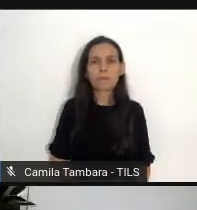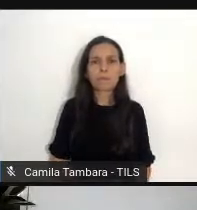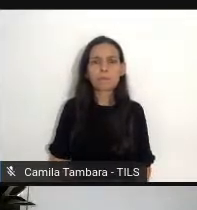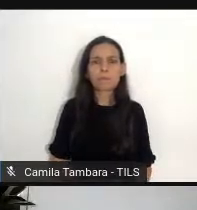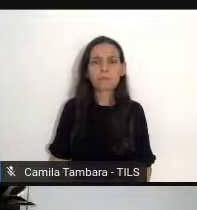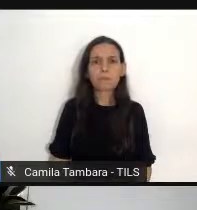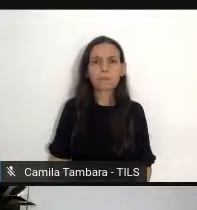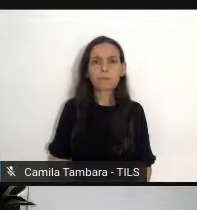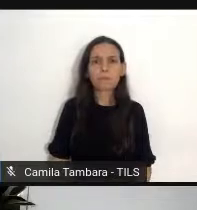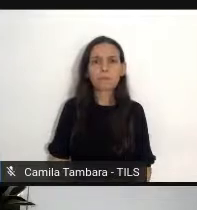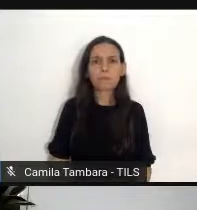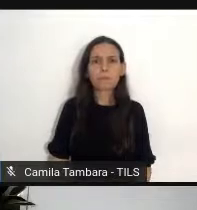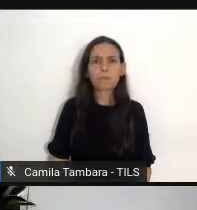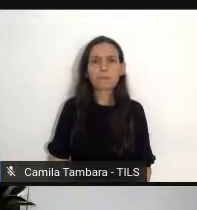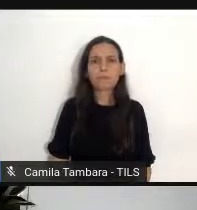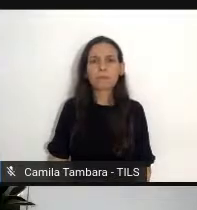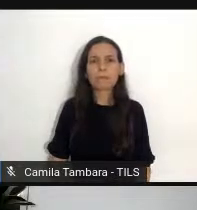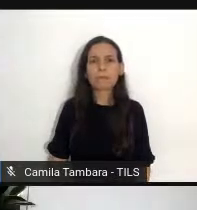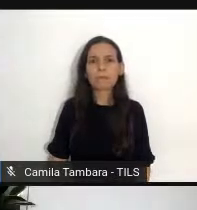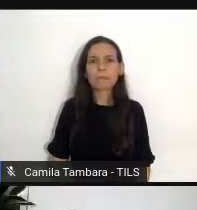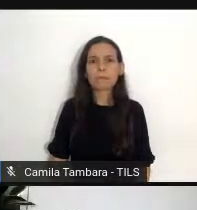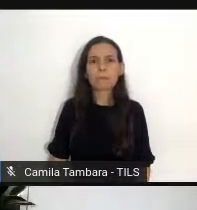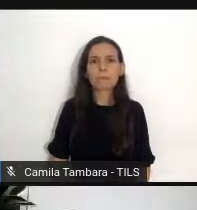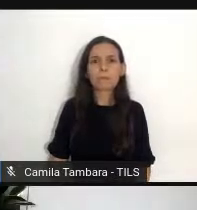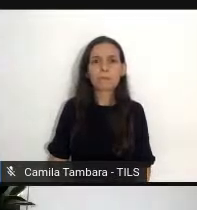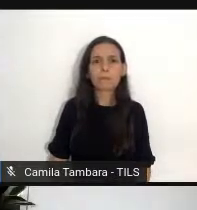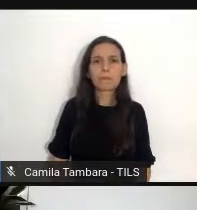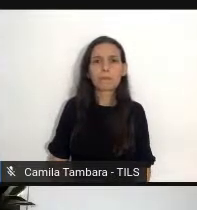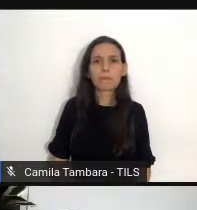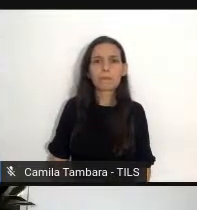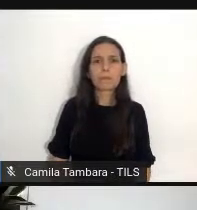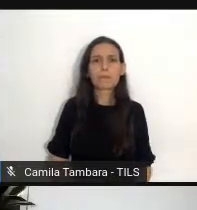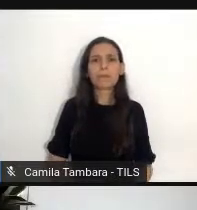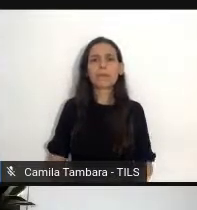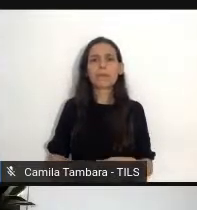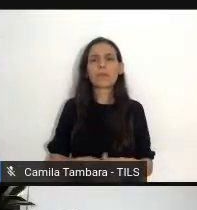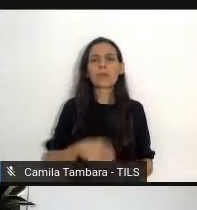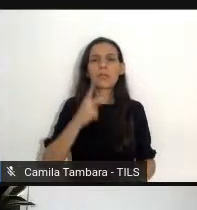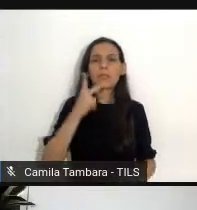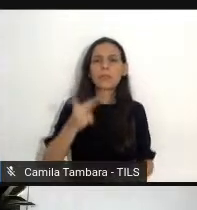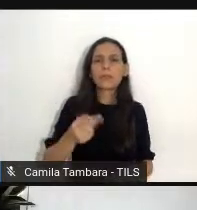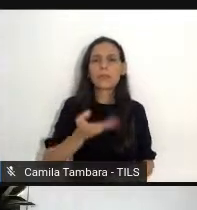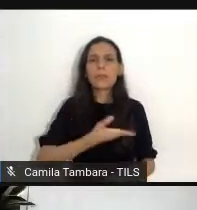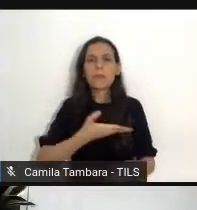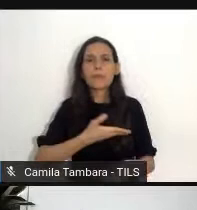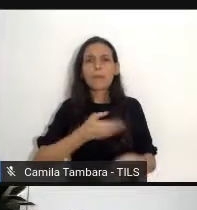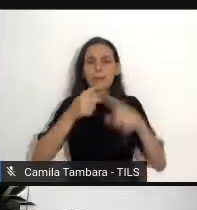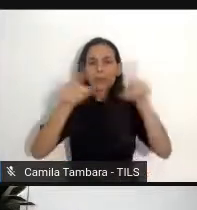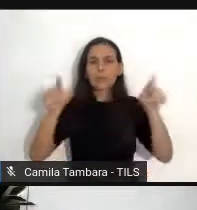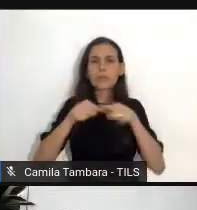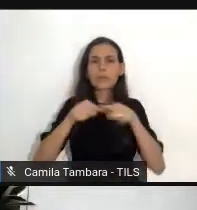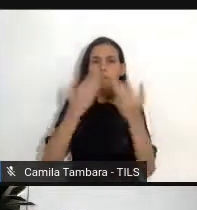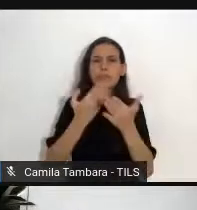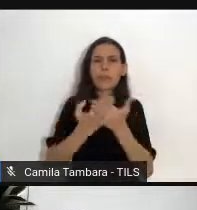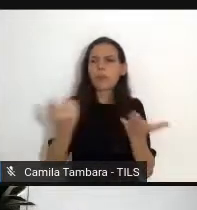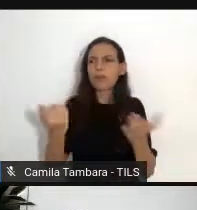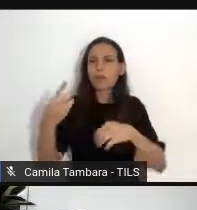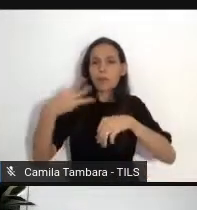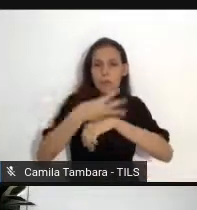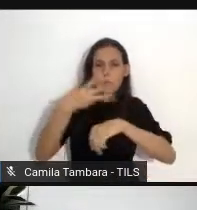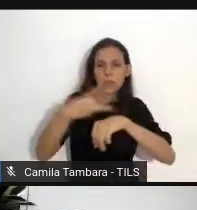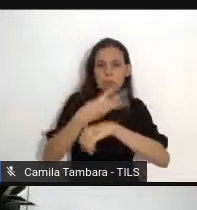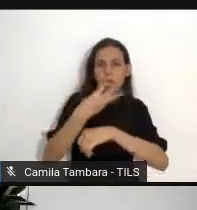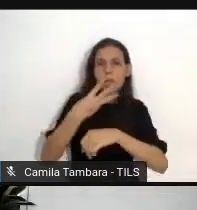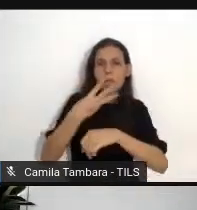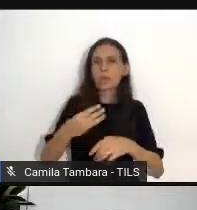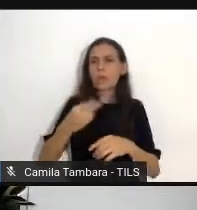foi menos de mensagem do WhatsApp, que é o seu amigo lá da sala de aula. Ei, por que você não está realizando a atividade? Não, quem está falando aqui é o